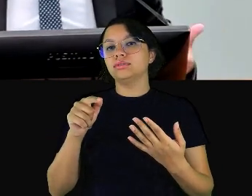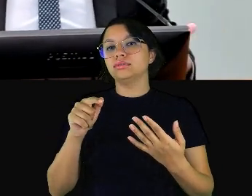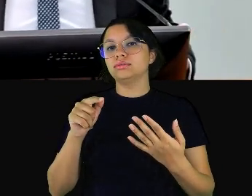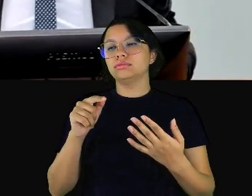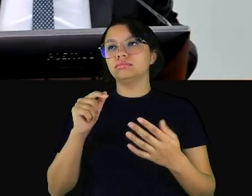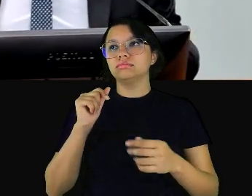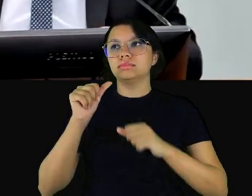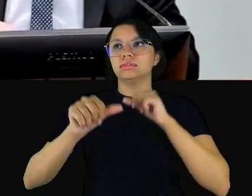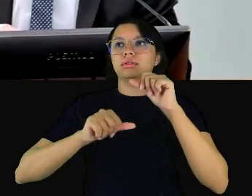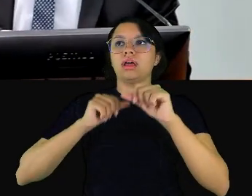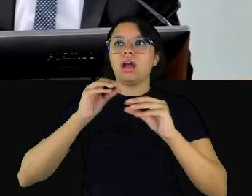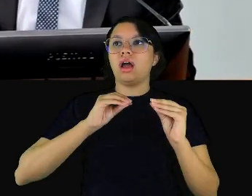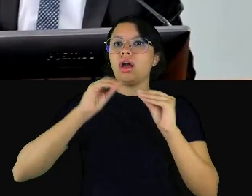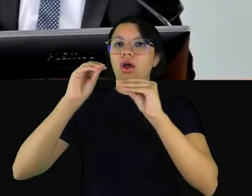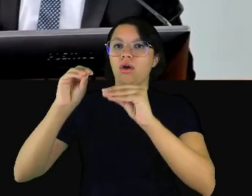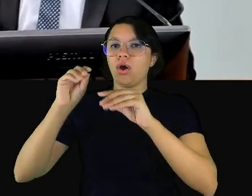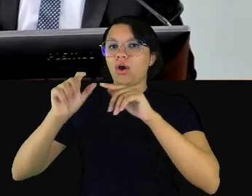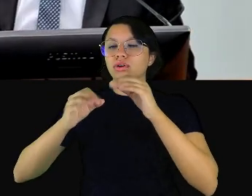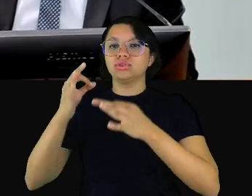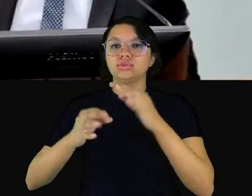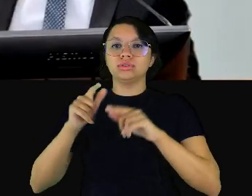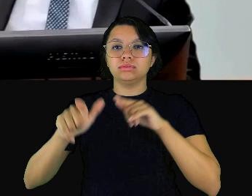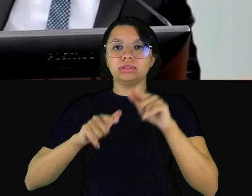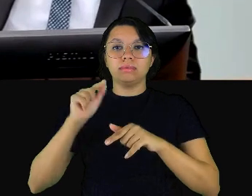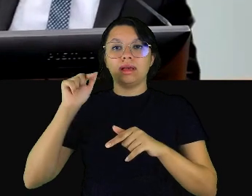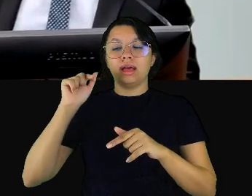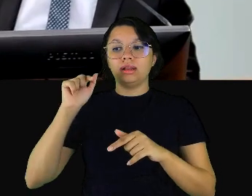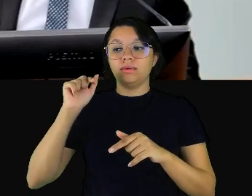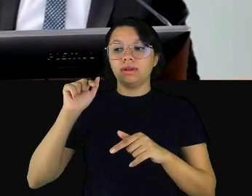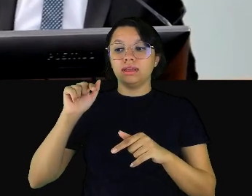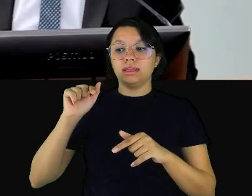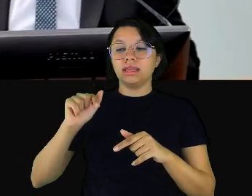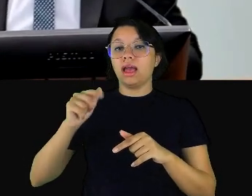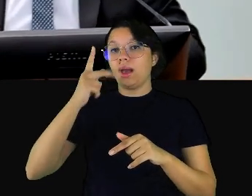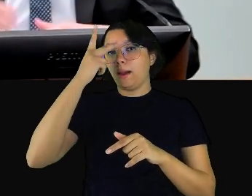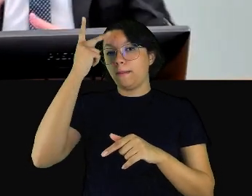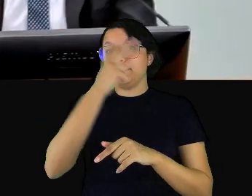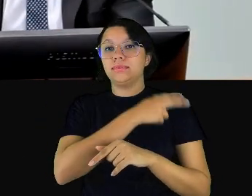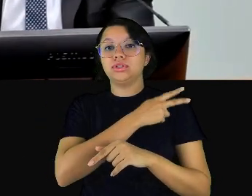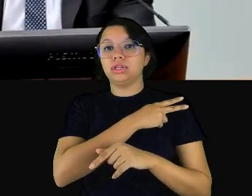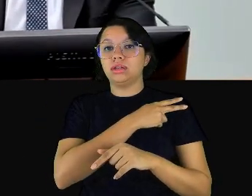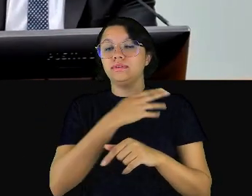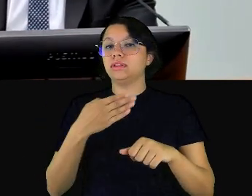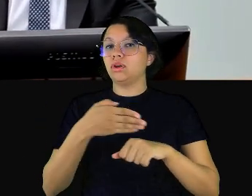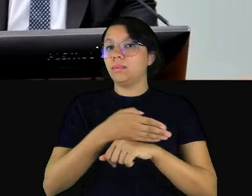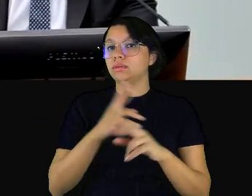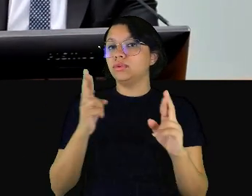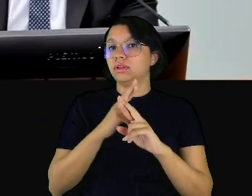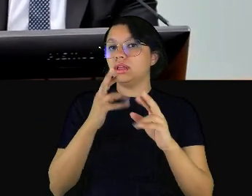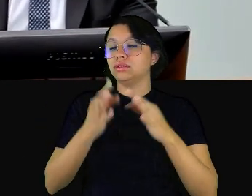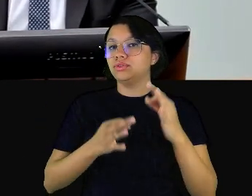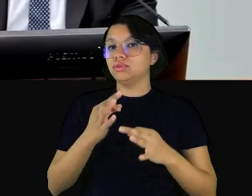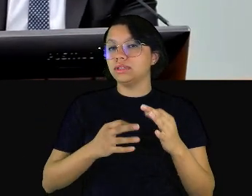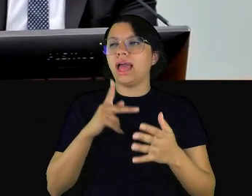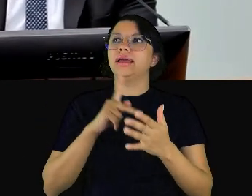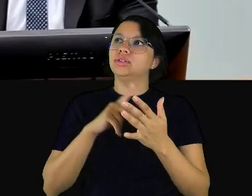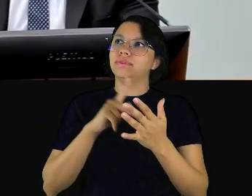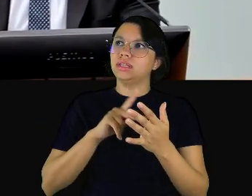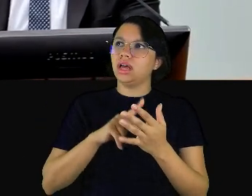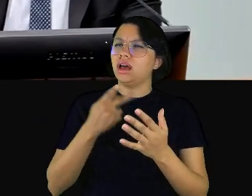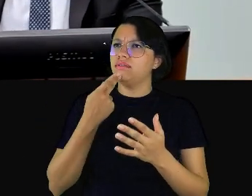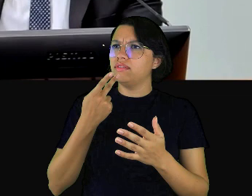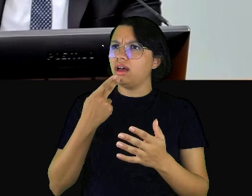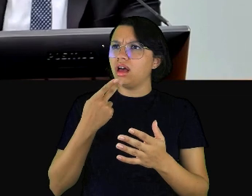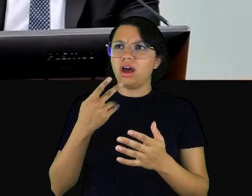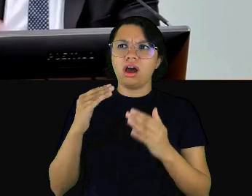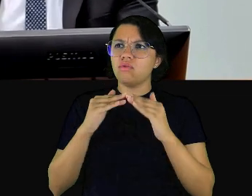Justiça do Trabalho, aí sim o empregador, que é aquele que não participou daquela relação jurídica, ele, de fato, contesta, e aí nós vamos